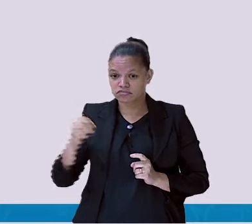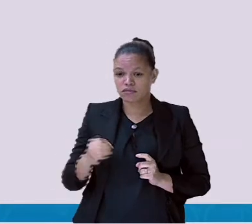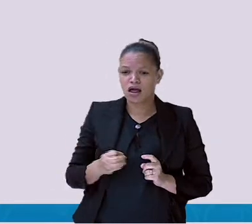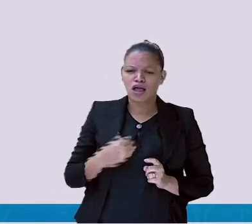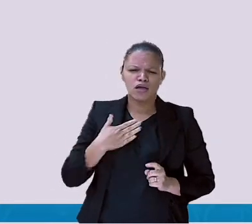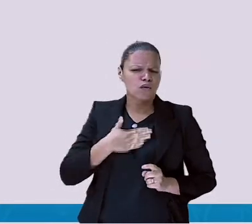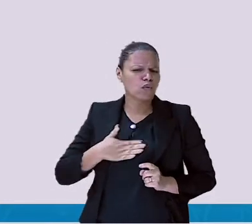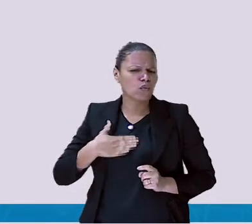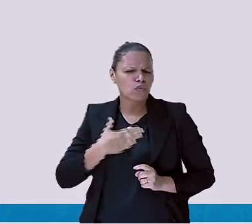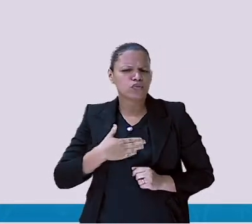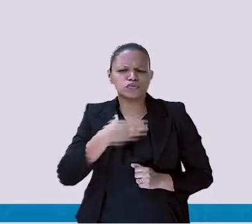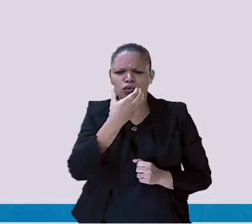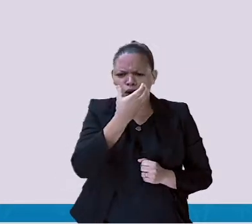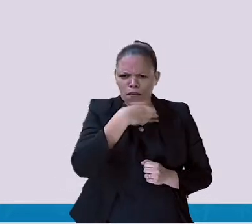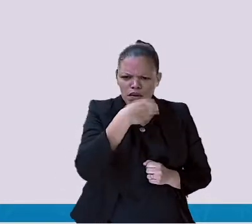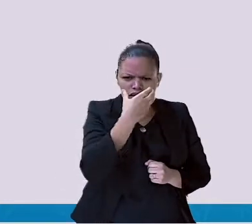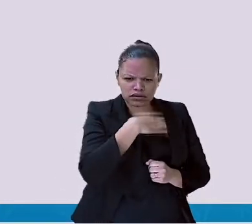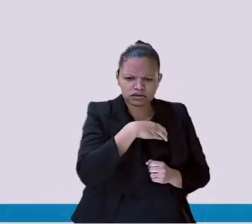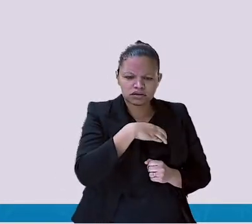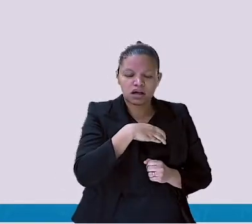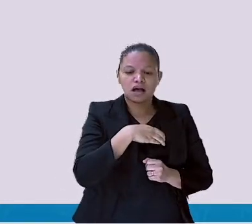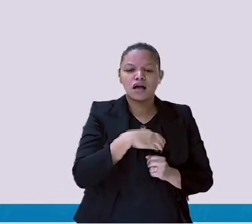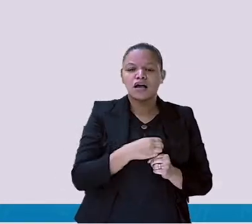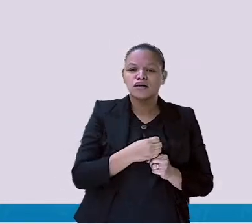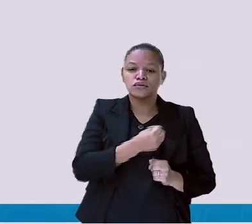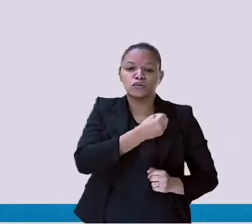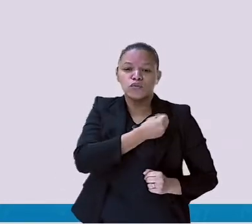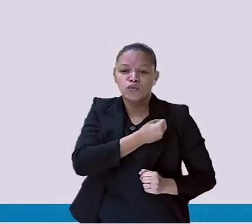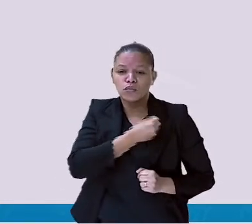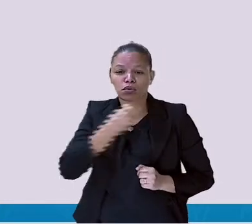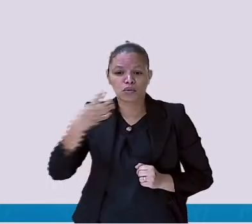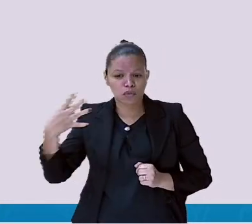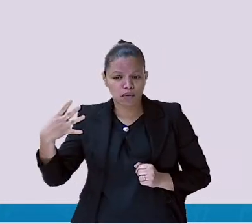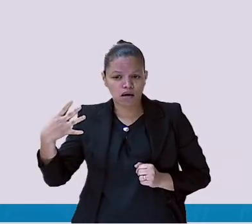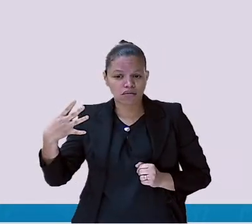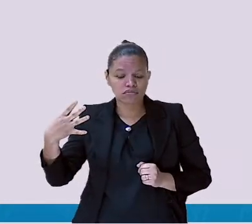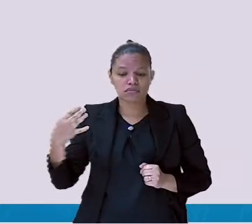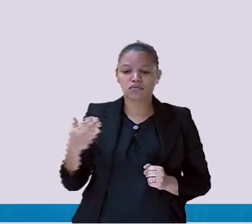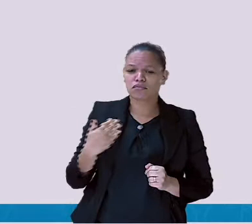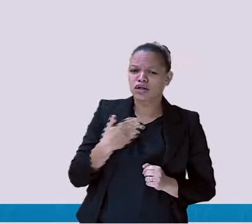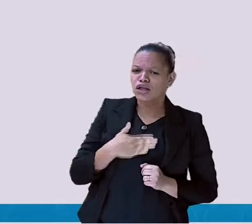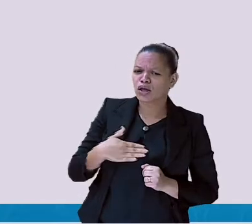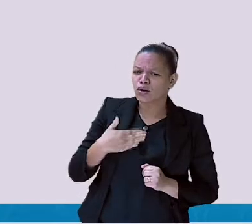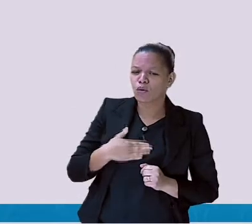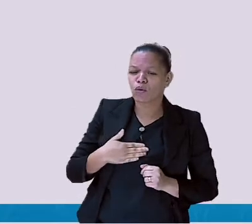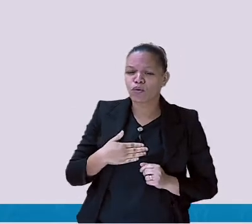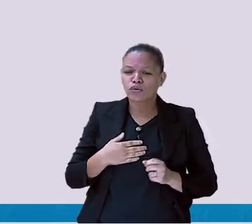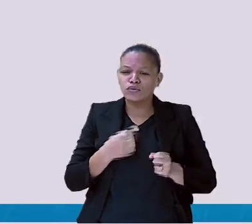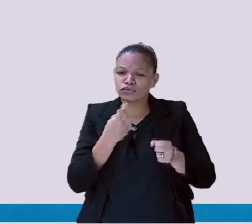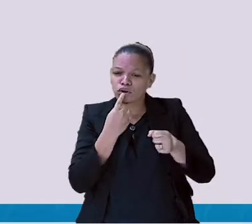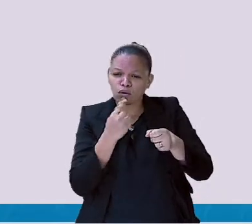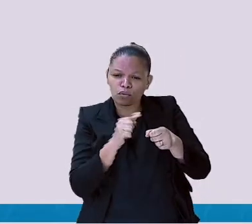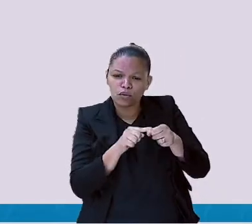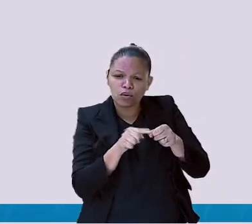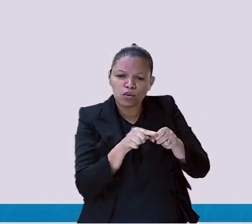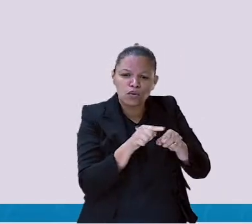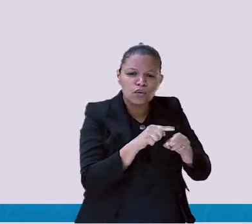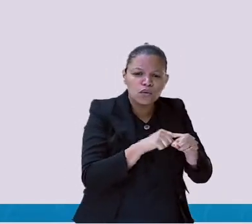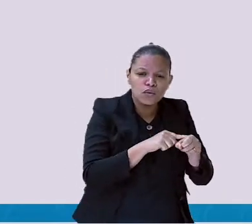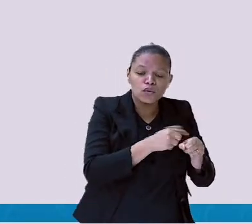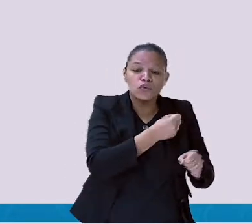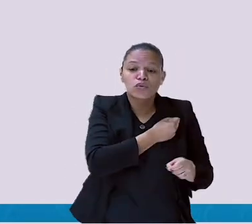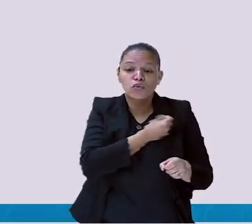maçãs. 1 pessoa preferiu morango. 5 pessoas